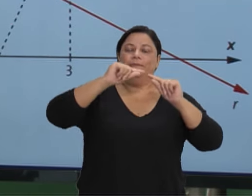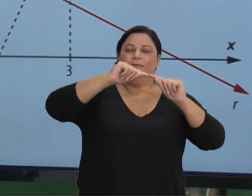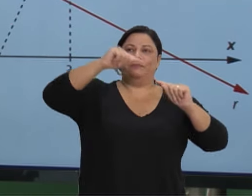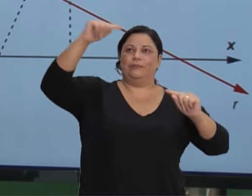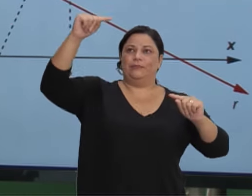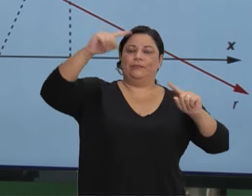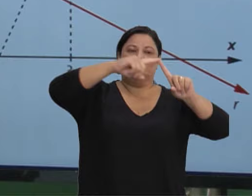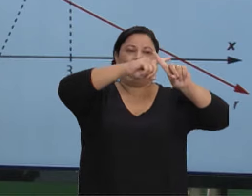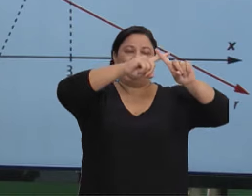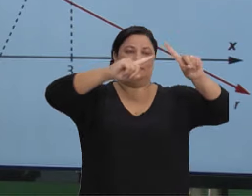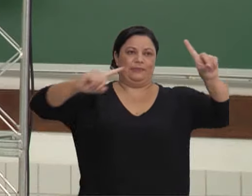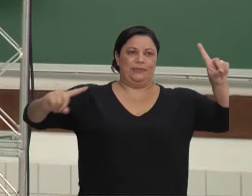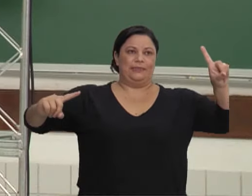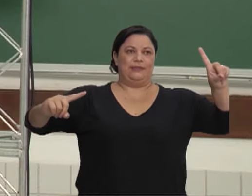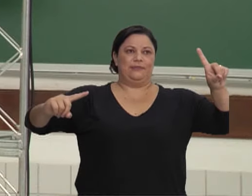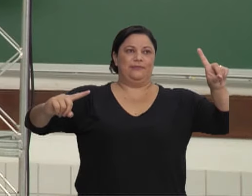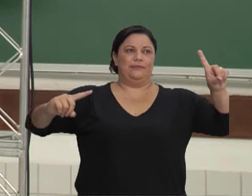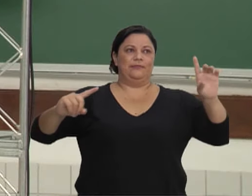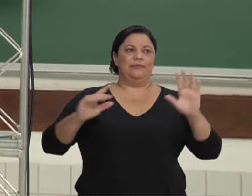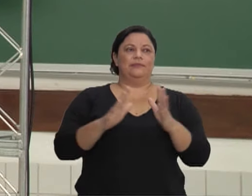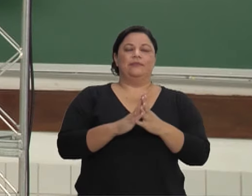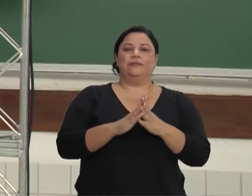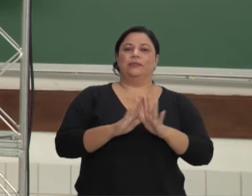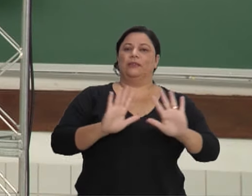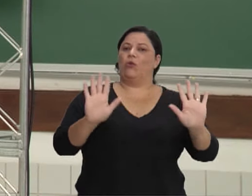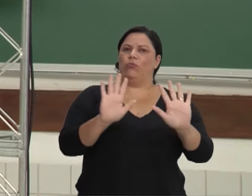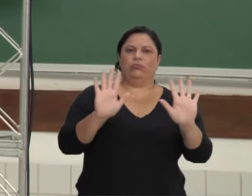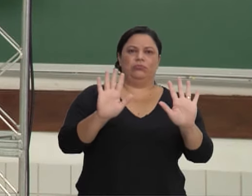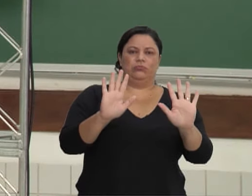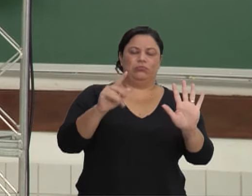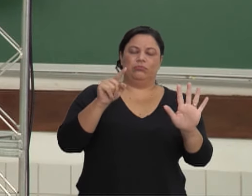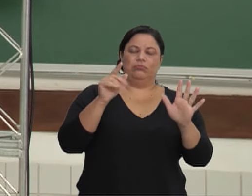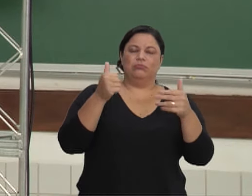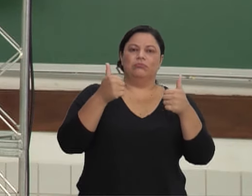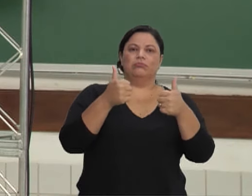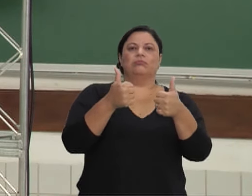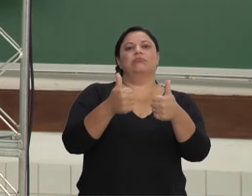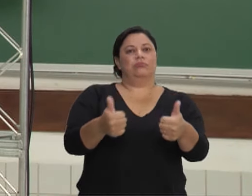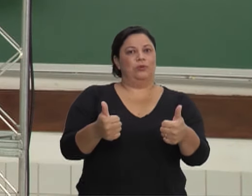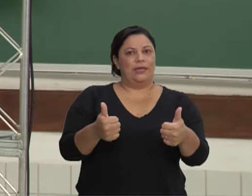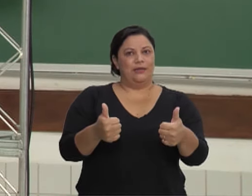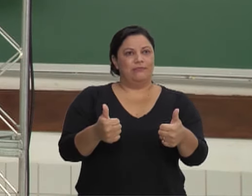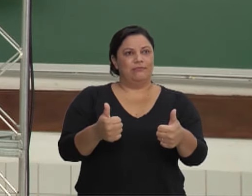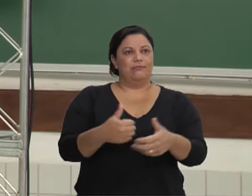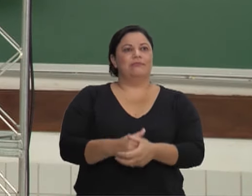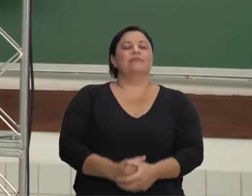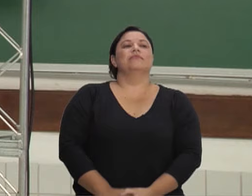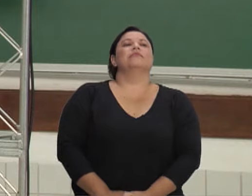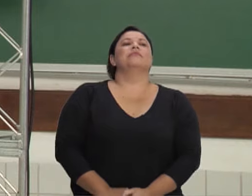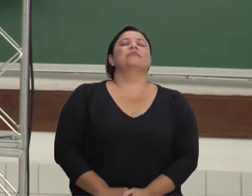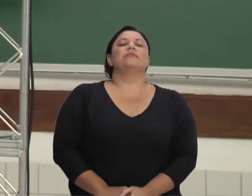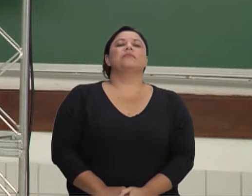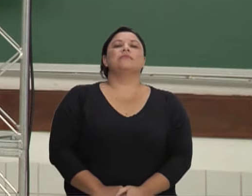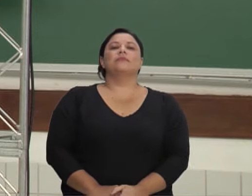Y. Não vou ter a menor distância, tranquilo? Então, vamos lá.